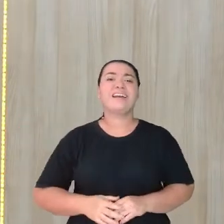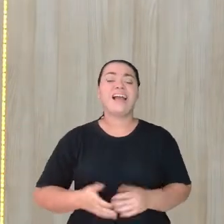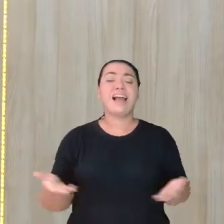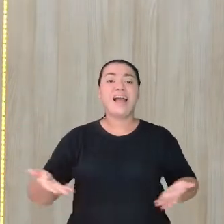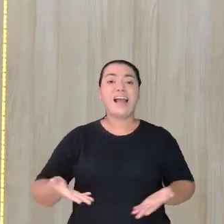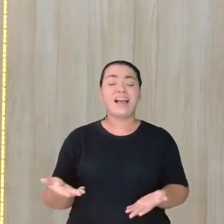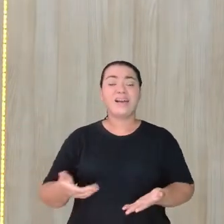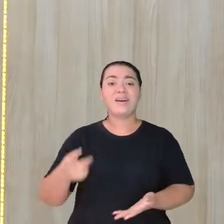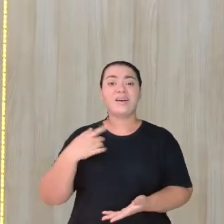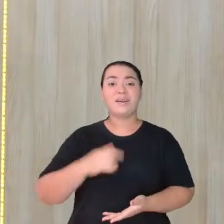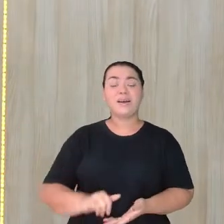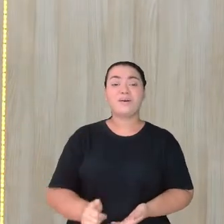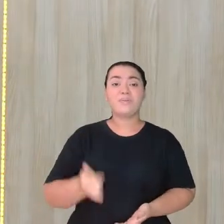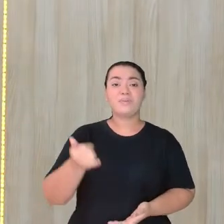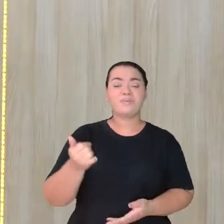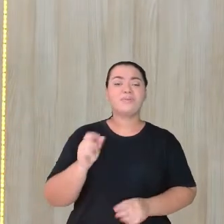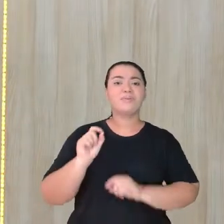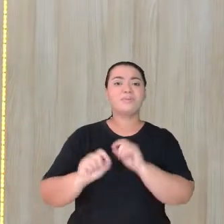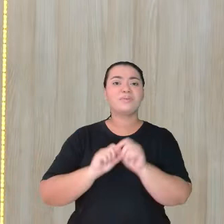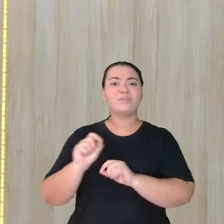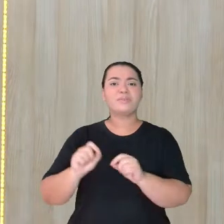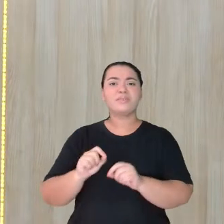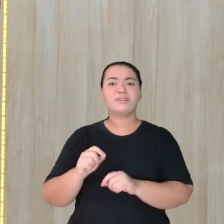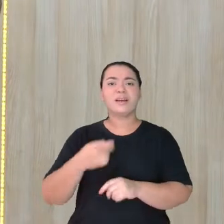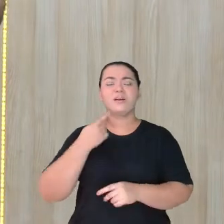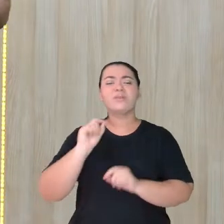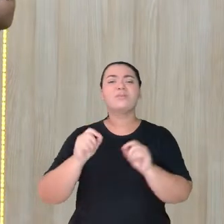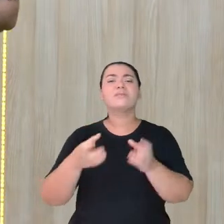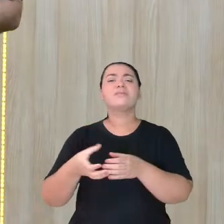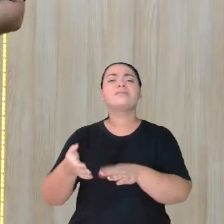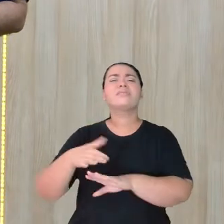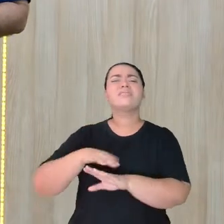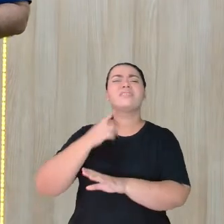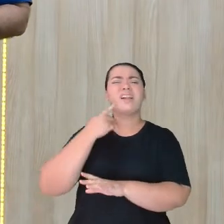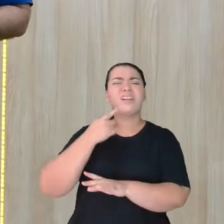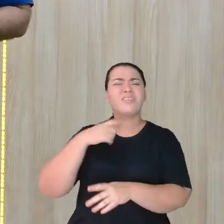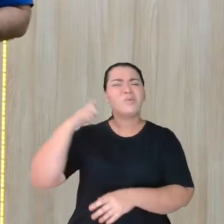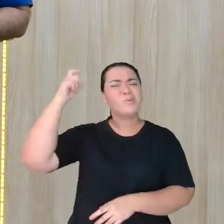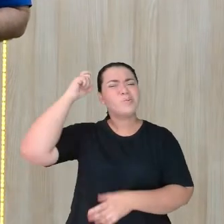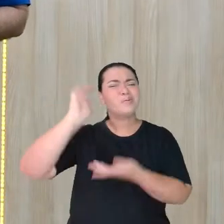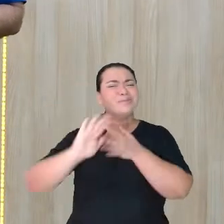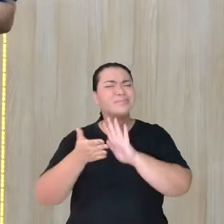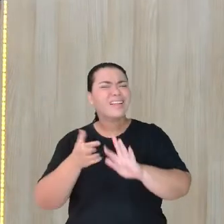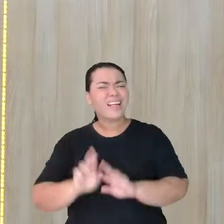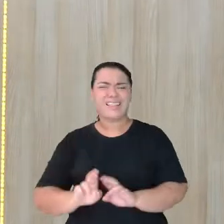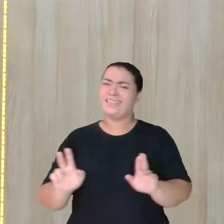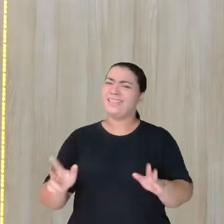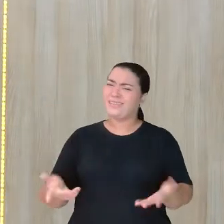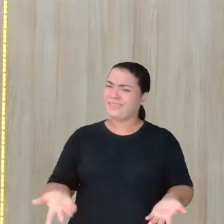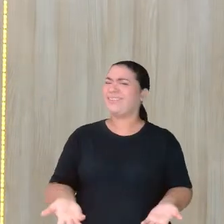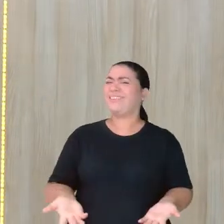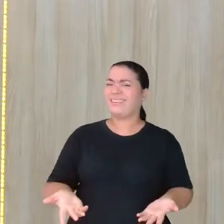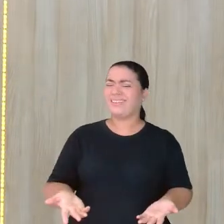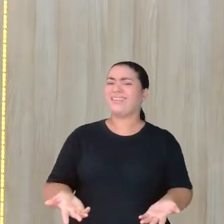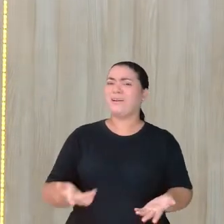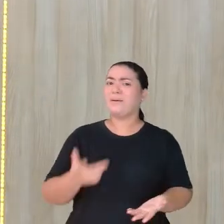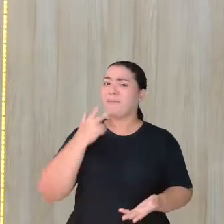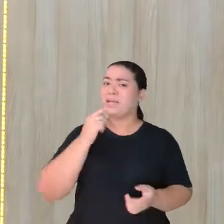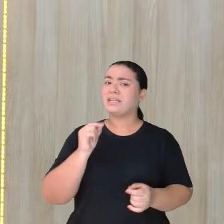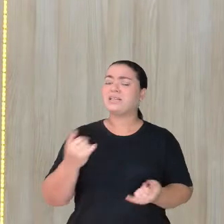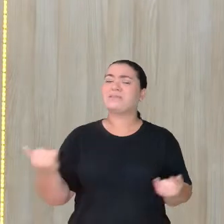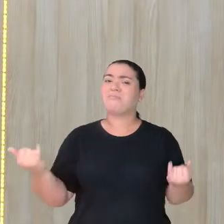já aproveita aqui para dizer, né, esse Billy Boy Kung Fu Panda está diferente hoje, né? O Po, ele parece que fez